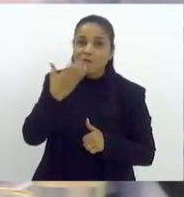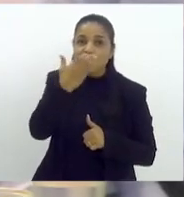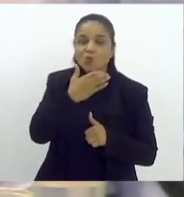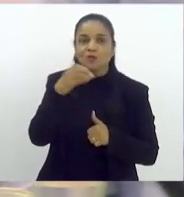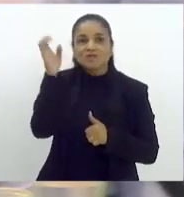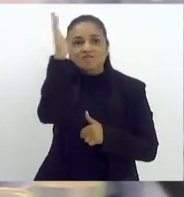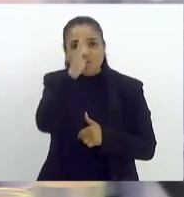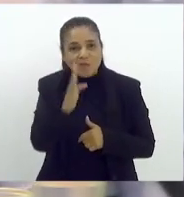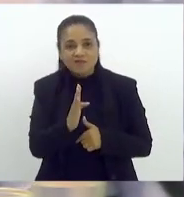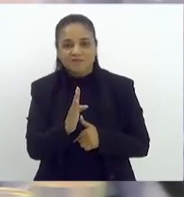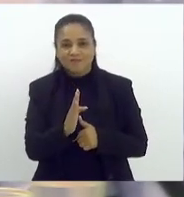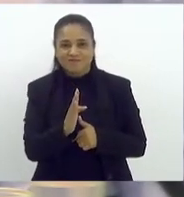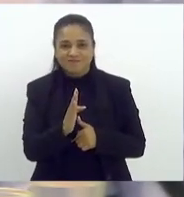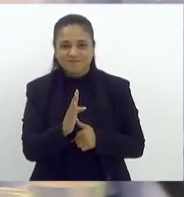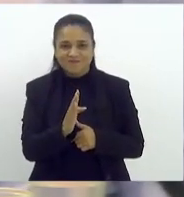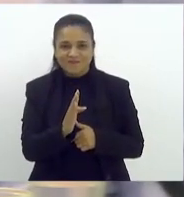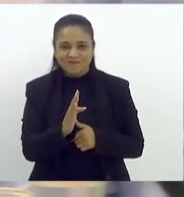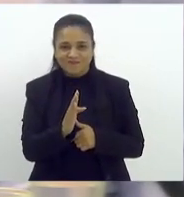cara